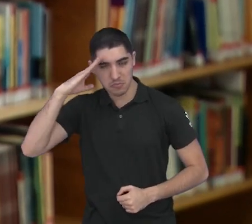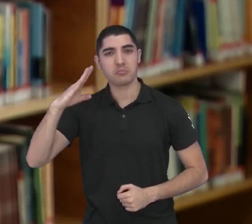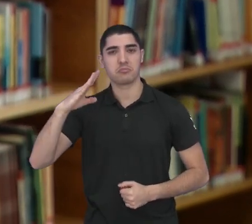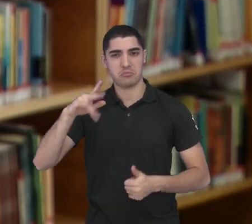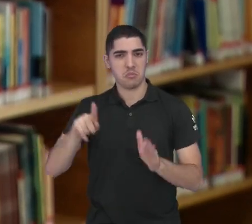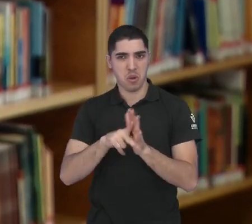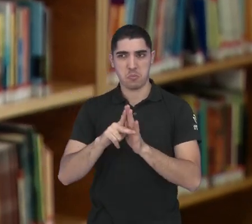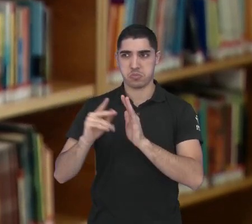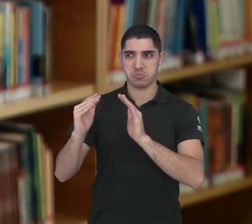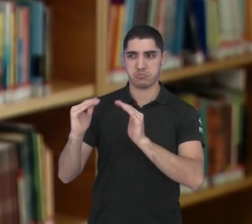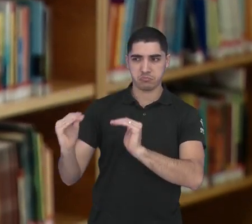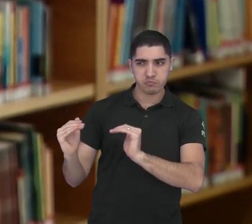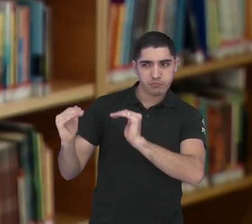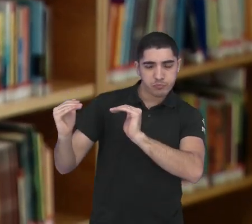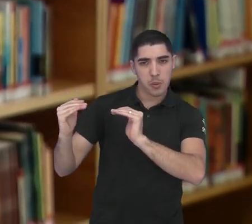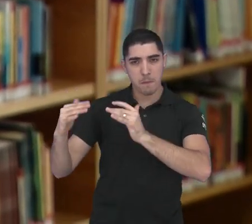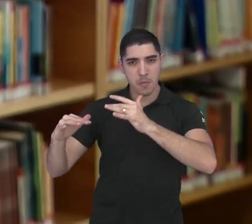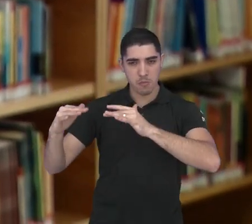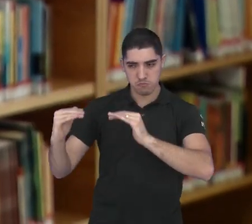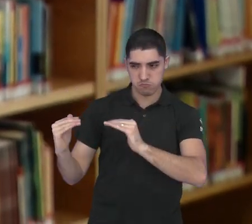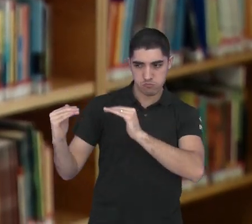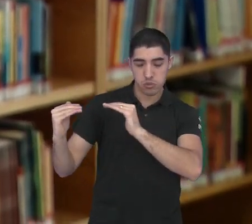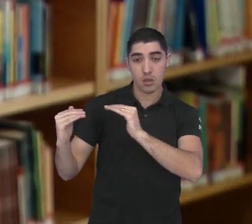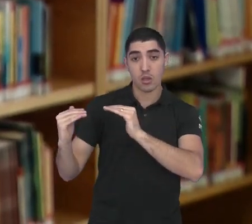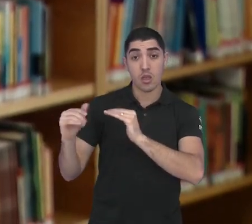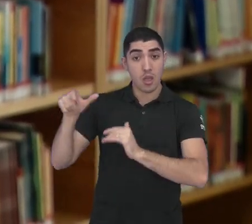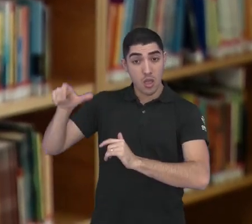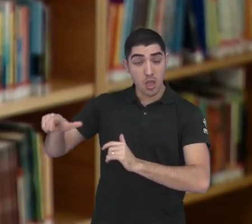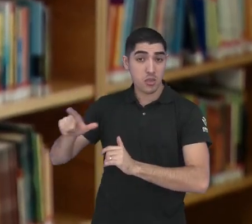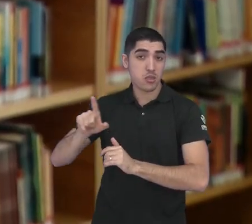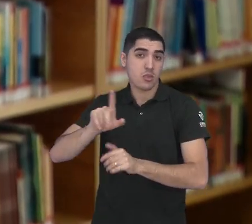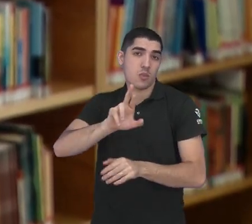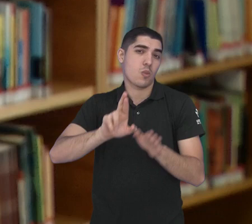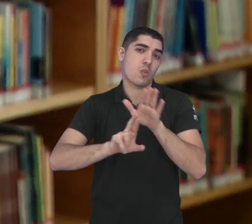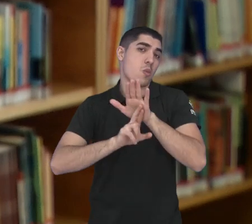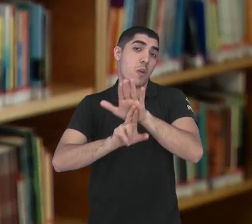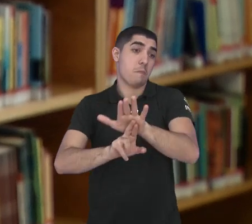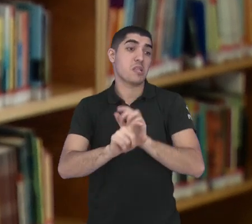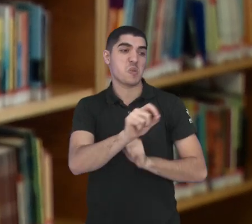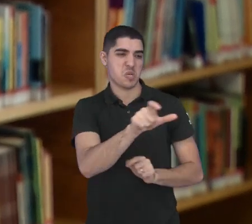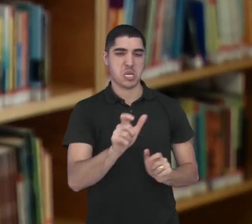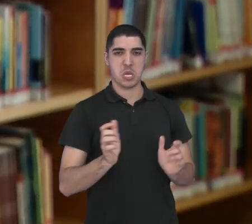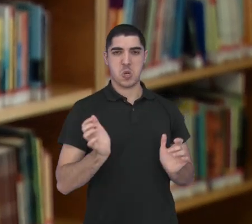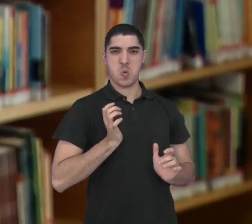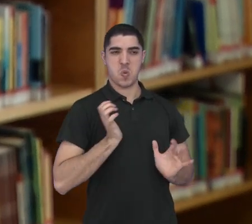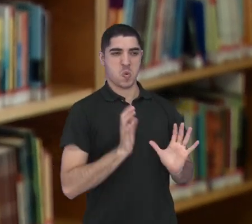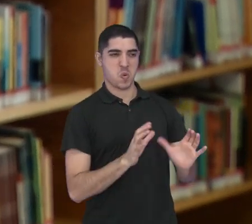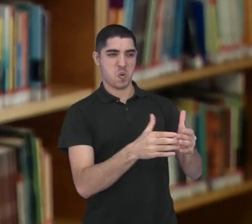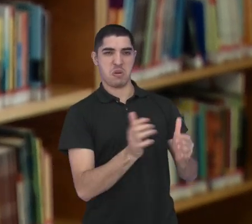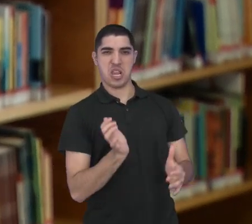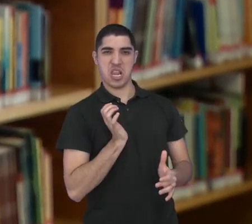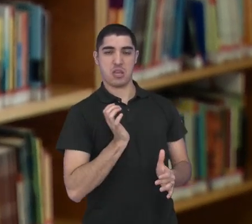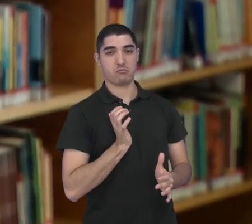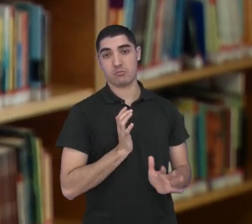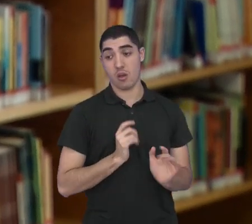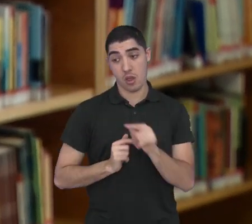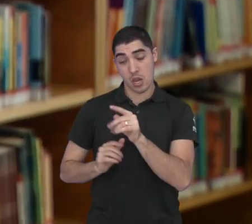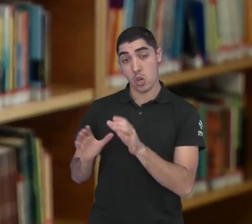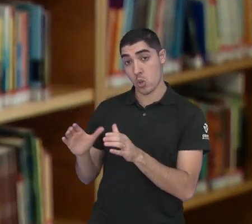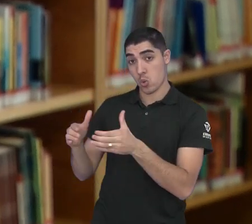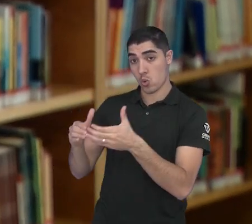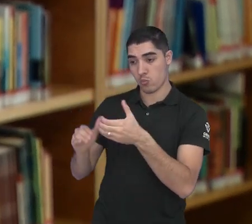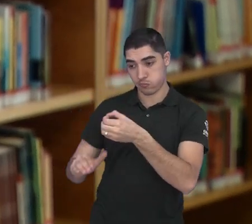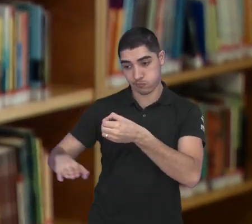de média, patente, eles não são representantes da elite, né, mas ao mesmo tempo já tem ali algum grau